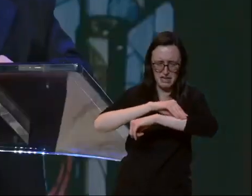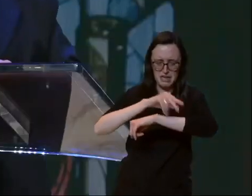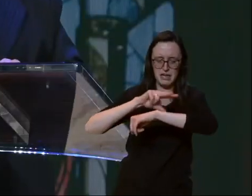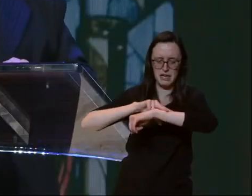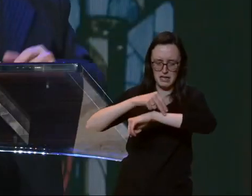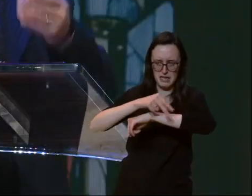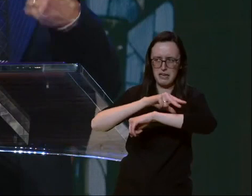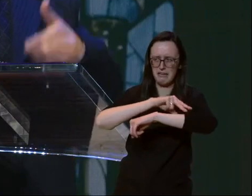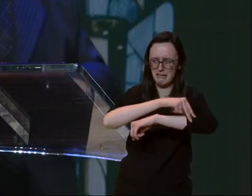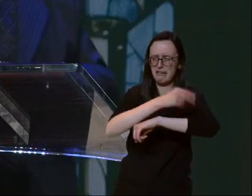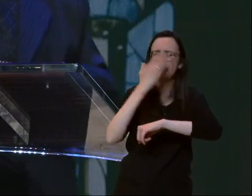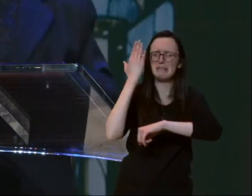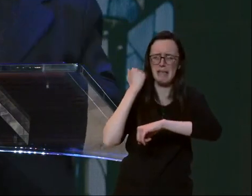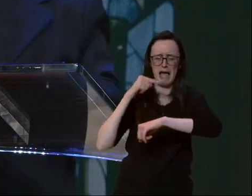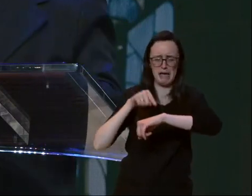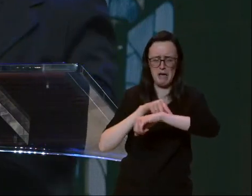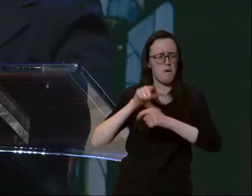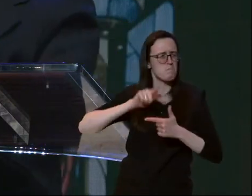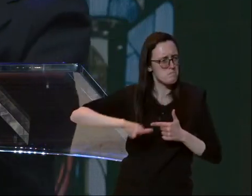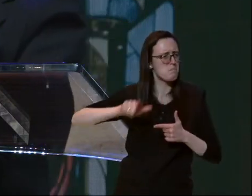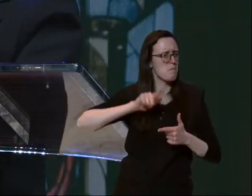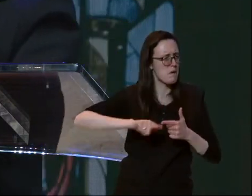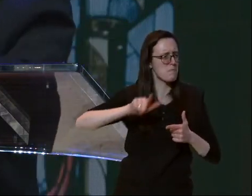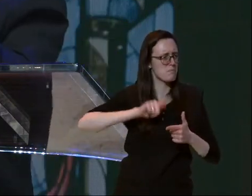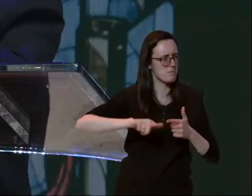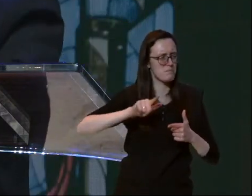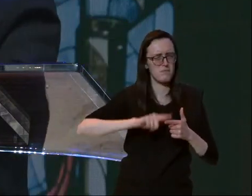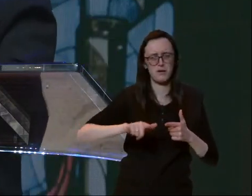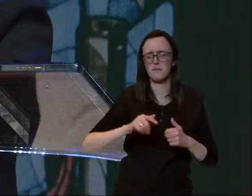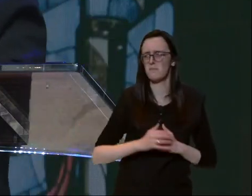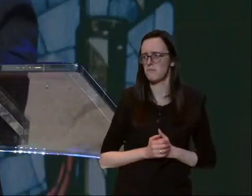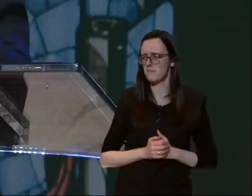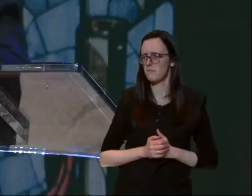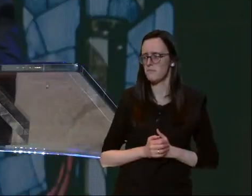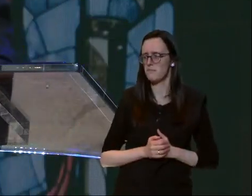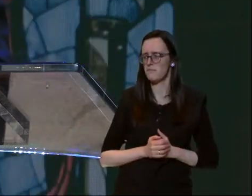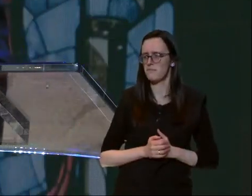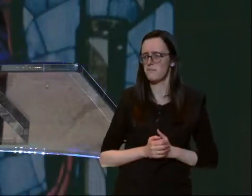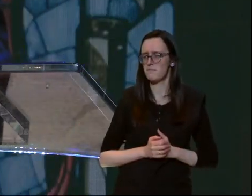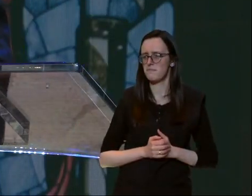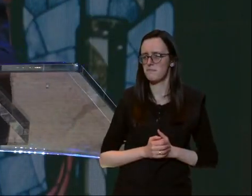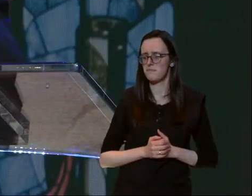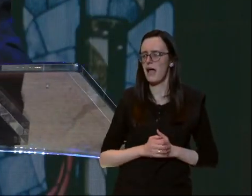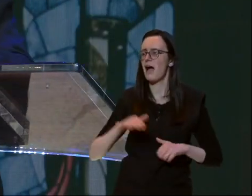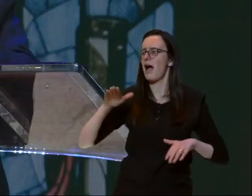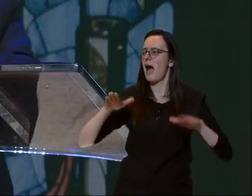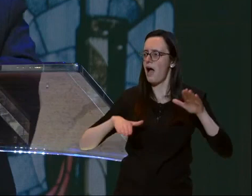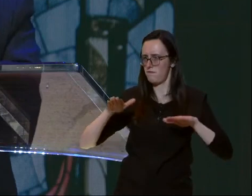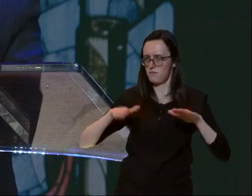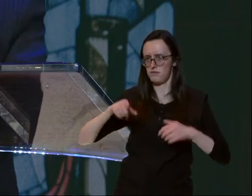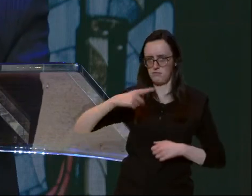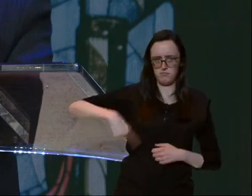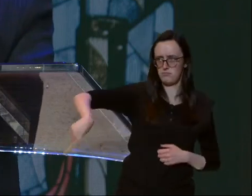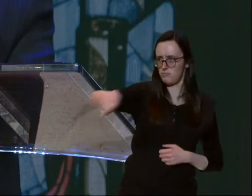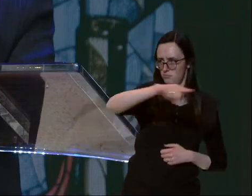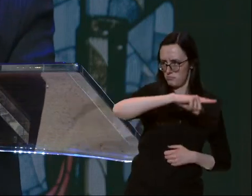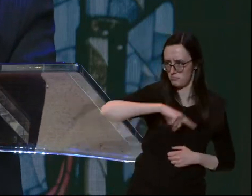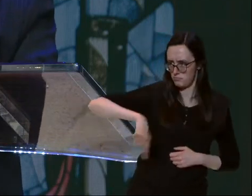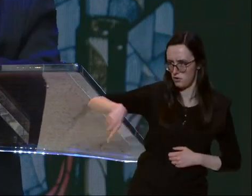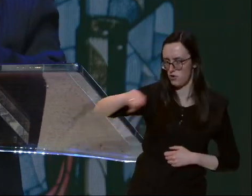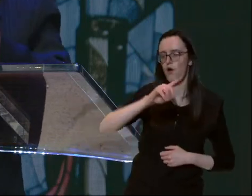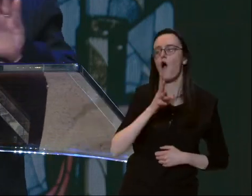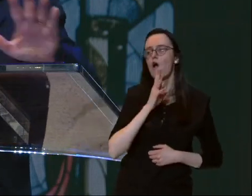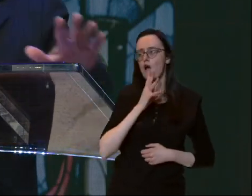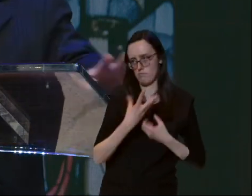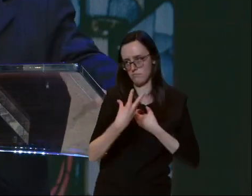O problema é quando nós nos olhamos de um modo verdadeiro, real, é